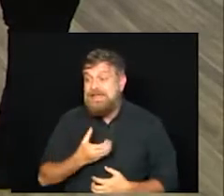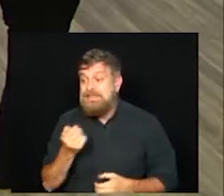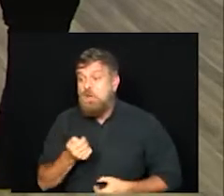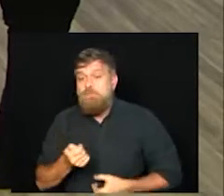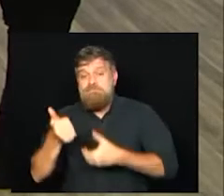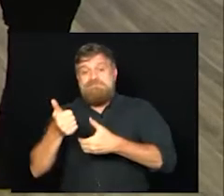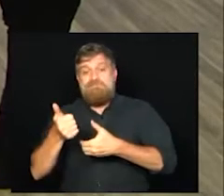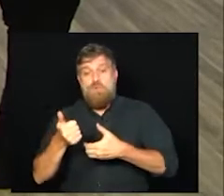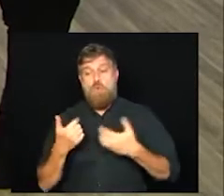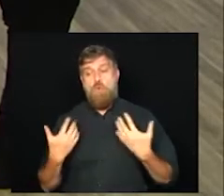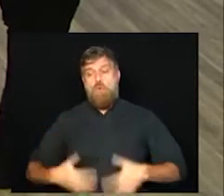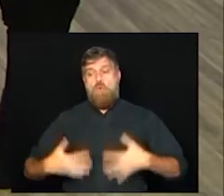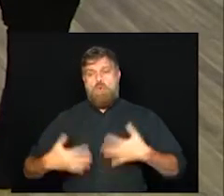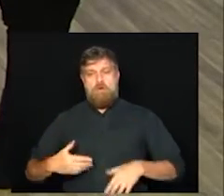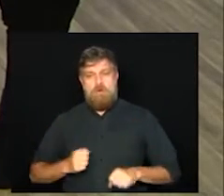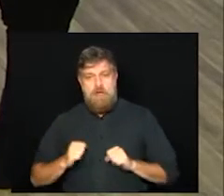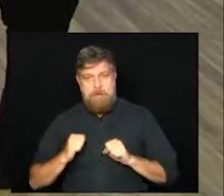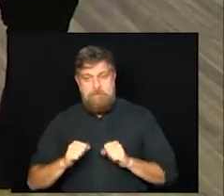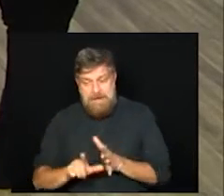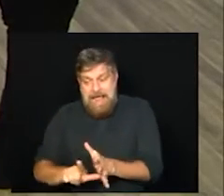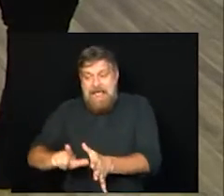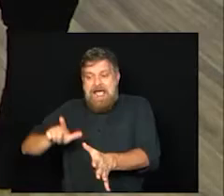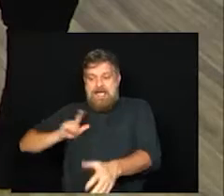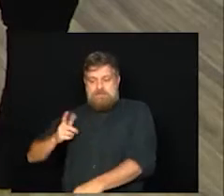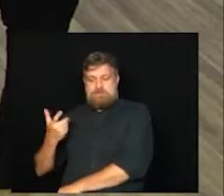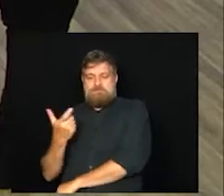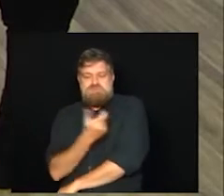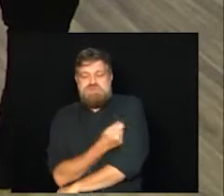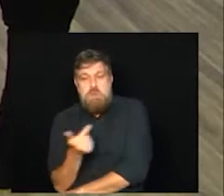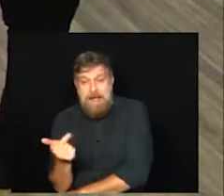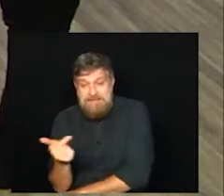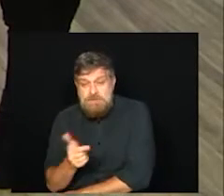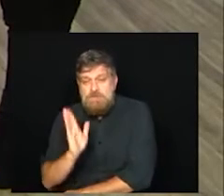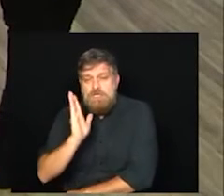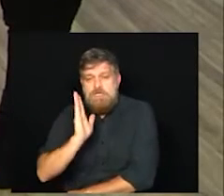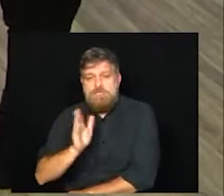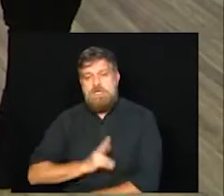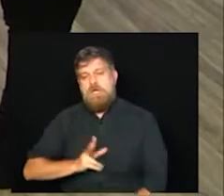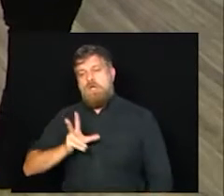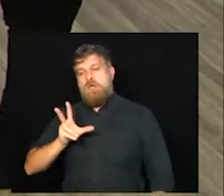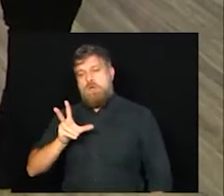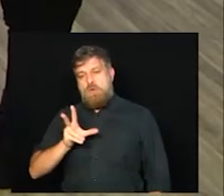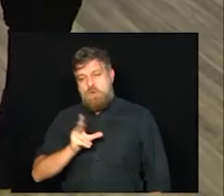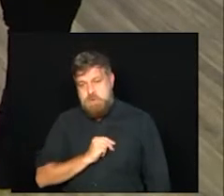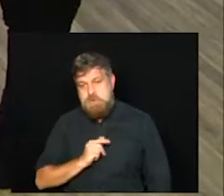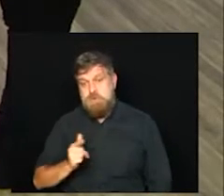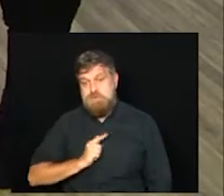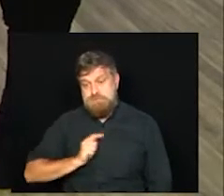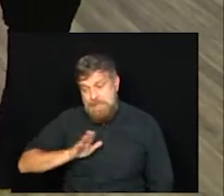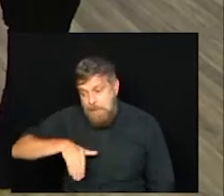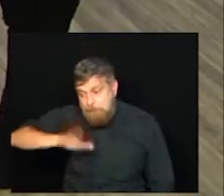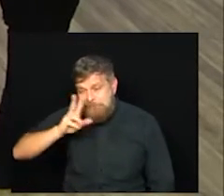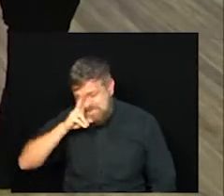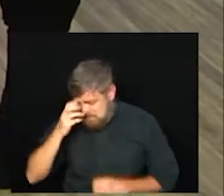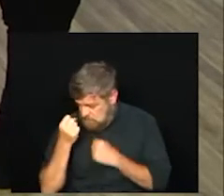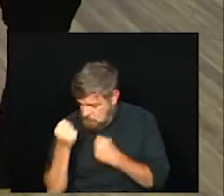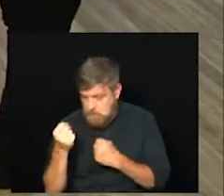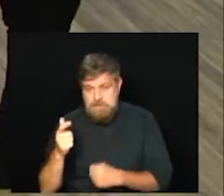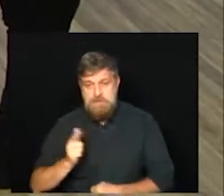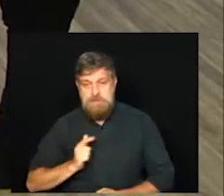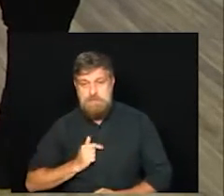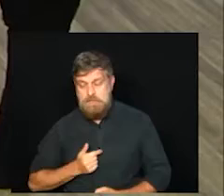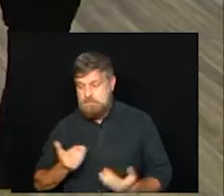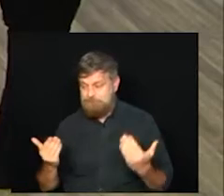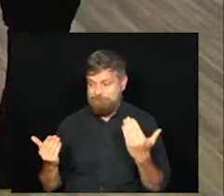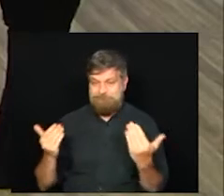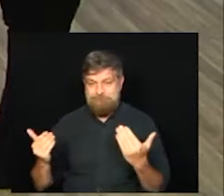Isso, e a possibilidade é que com essa antecipação nós teríamos aí uma cobertura vacinal muito maior do que nós